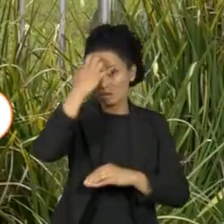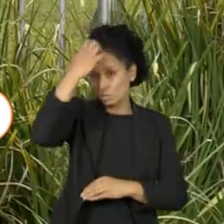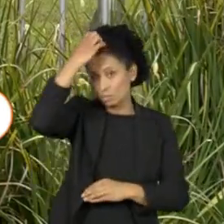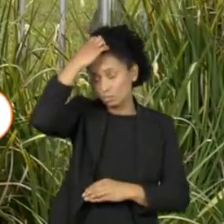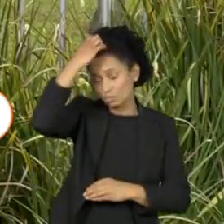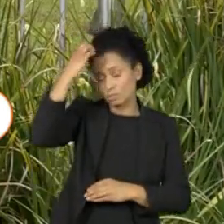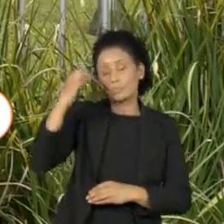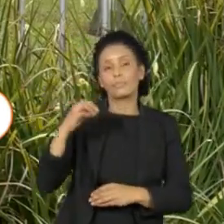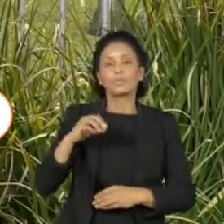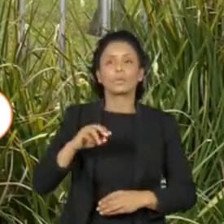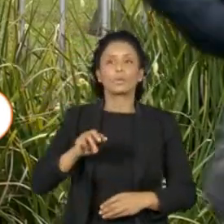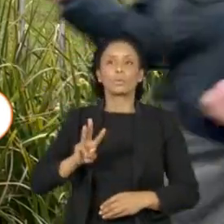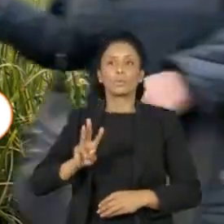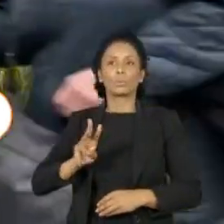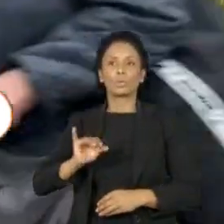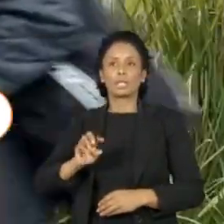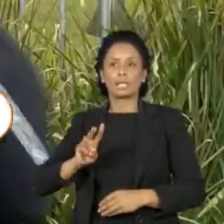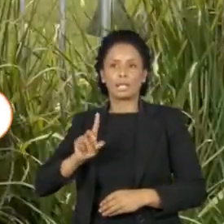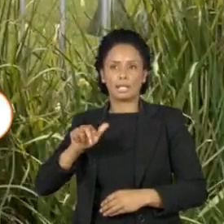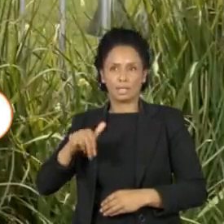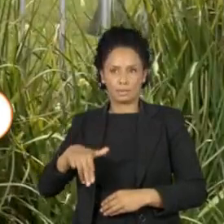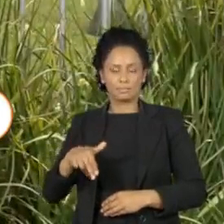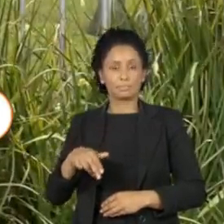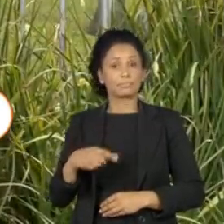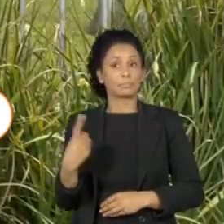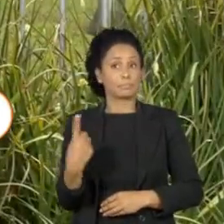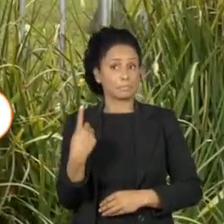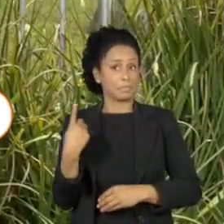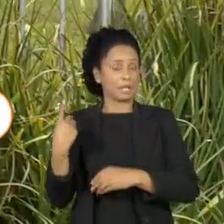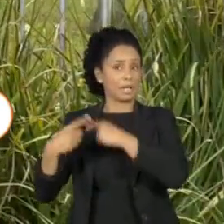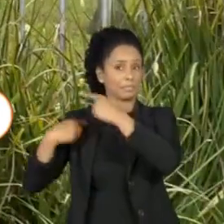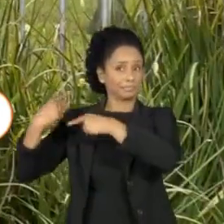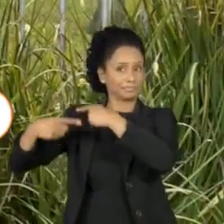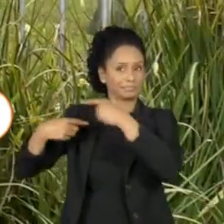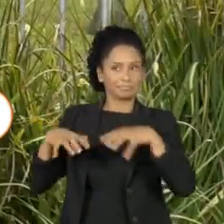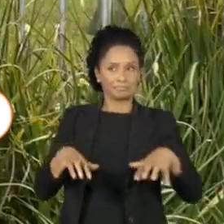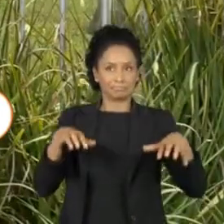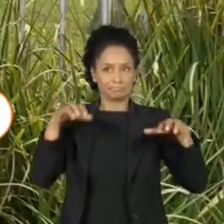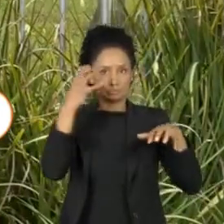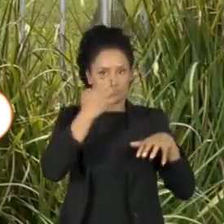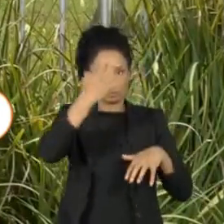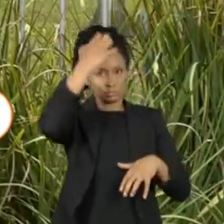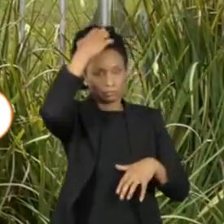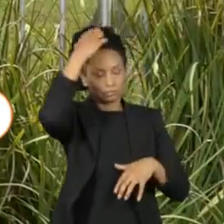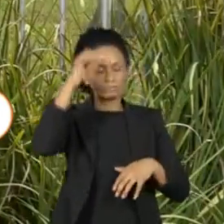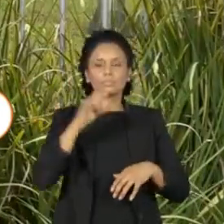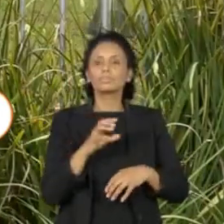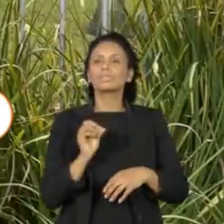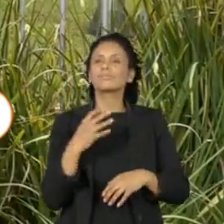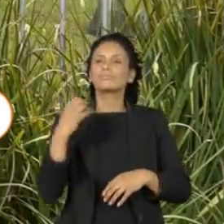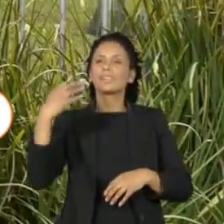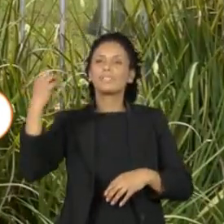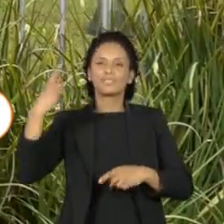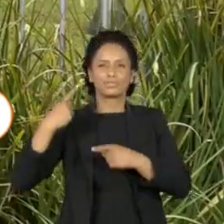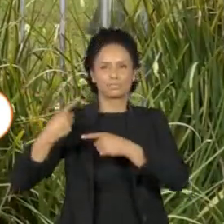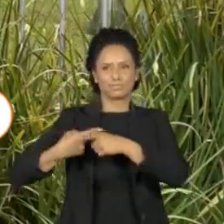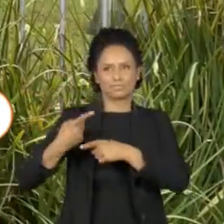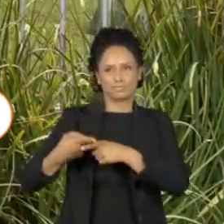é o primeiro na linha de sucessão ao trono, vai viajar para a residência real de Sandringham, na Inglaterra, para